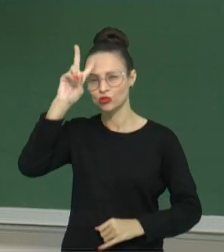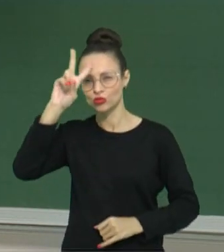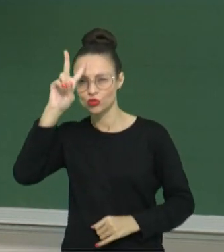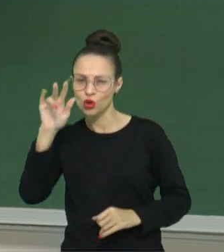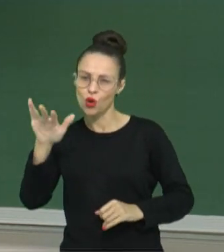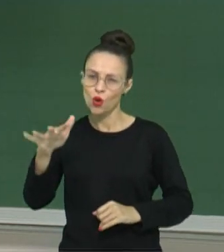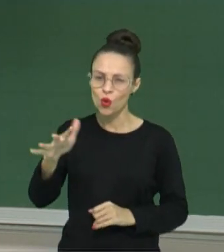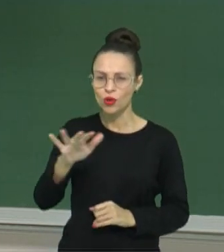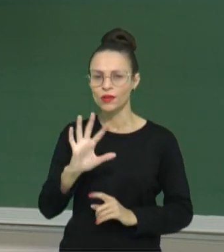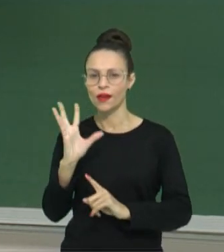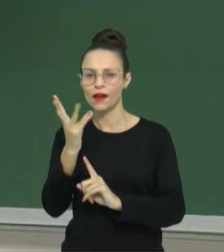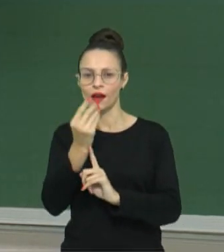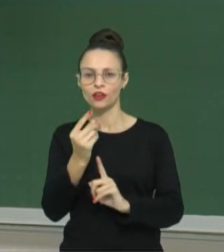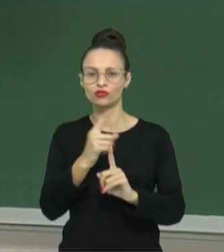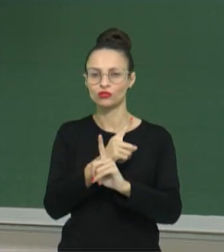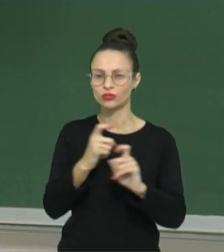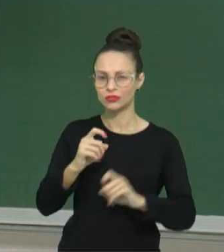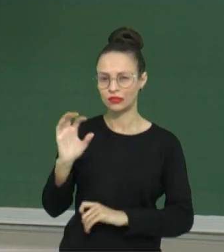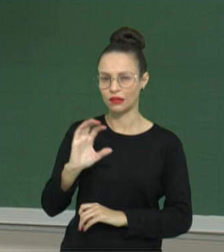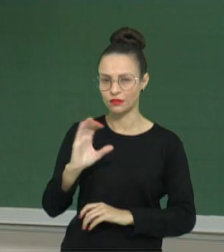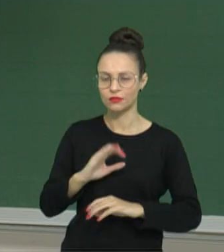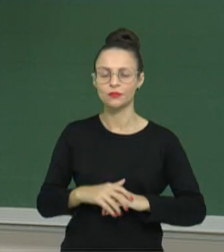arte e a ciência.